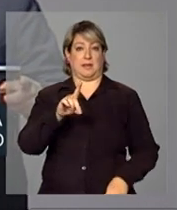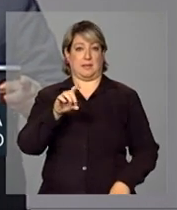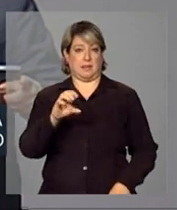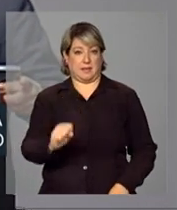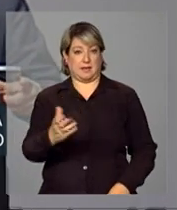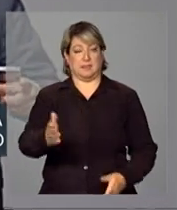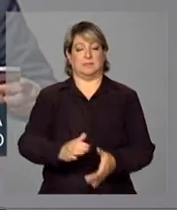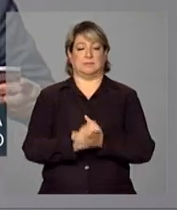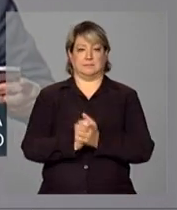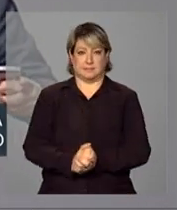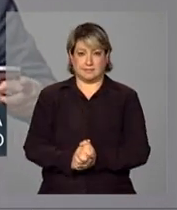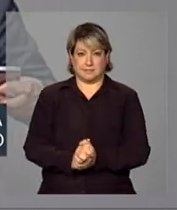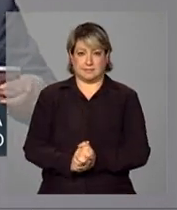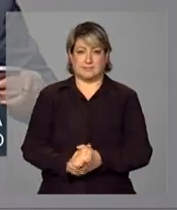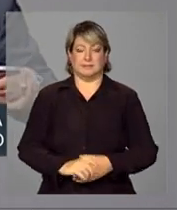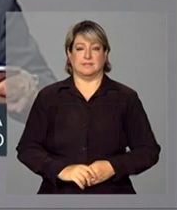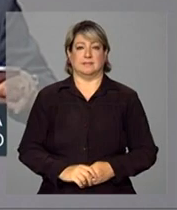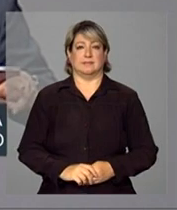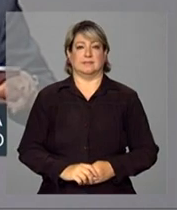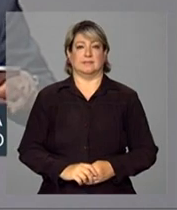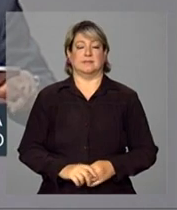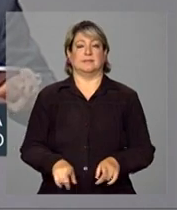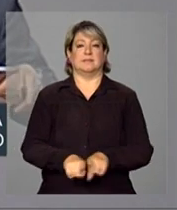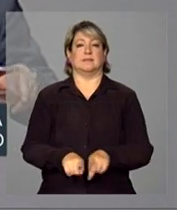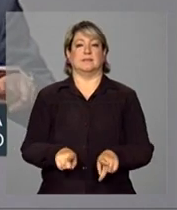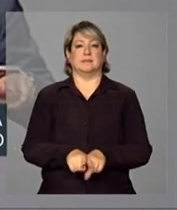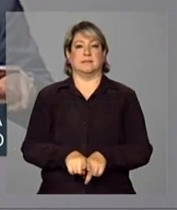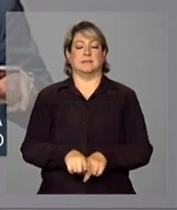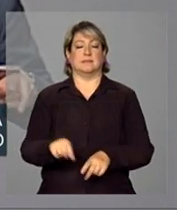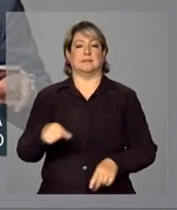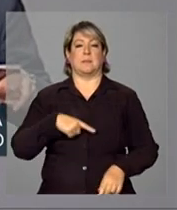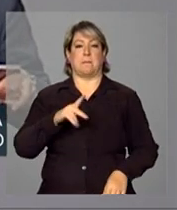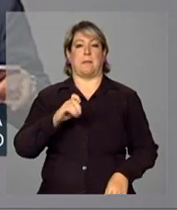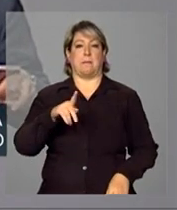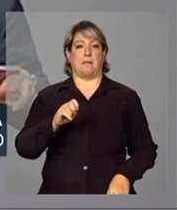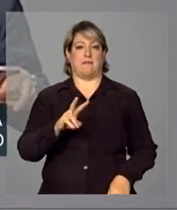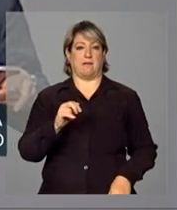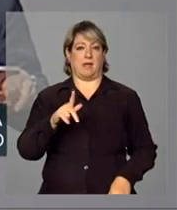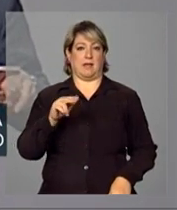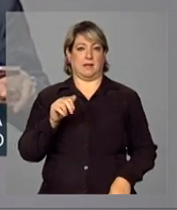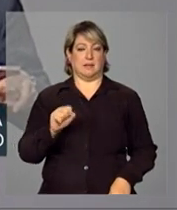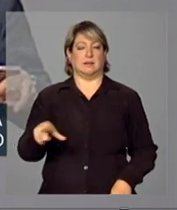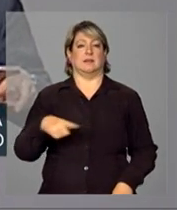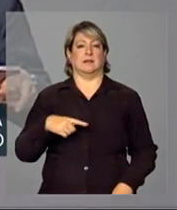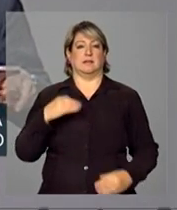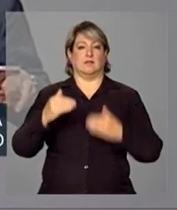Social Combate à Fome, do Desenvolvimento Agrário Pepe Vargas,